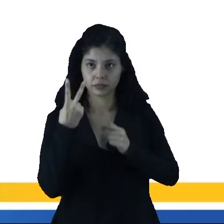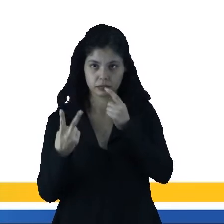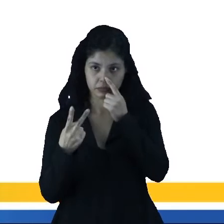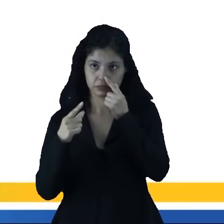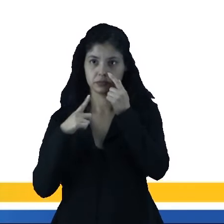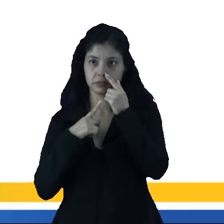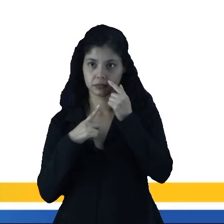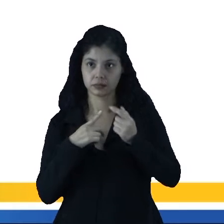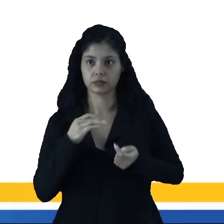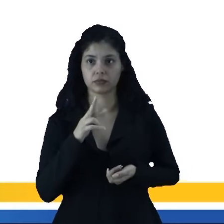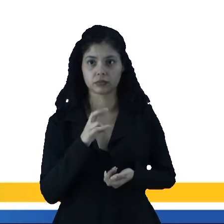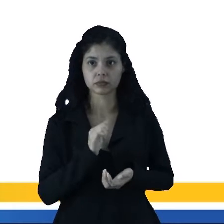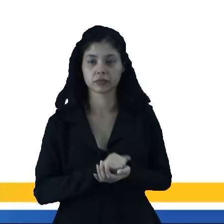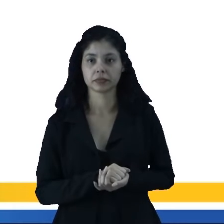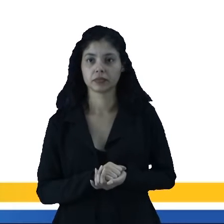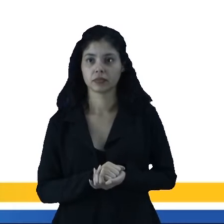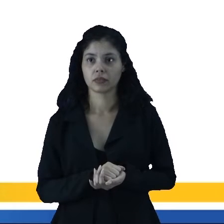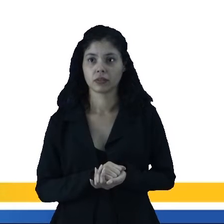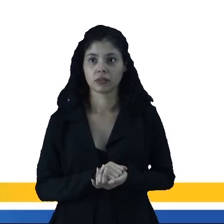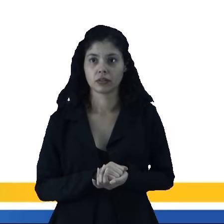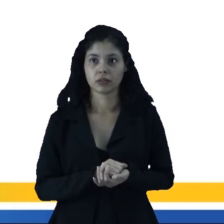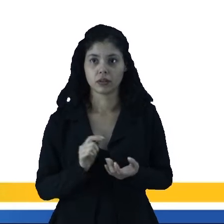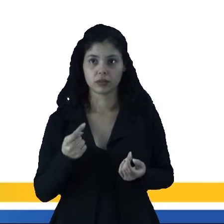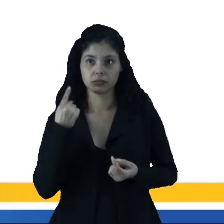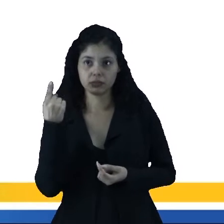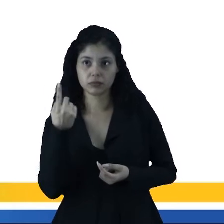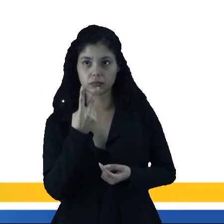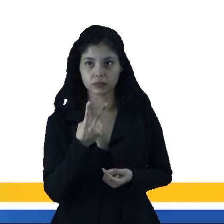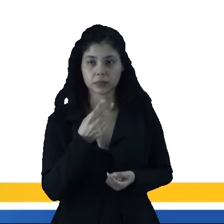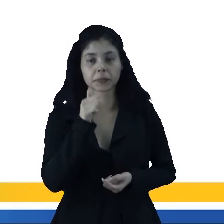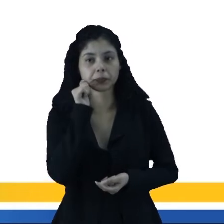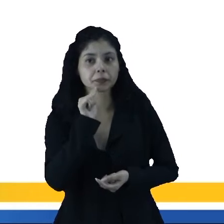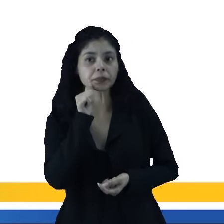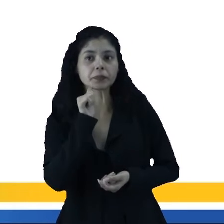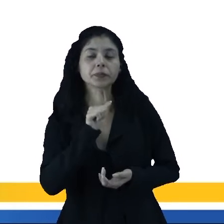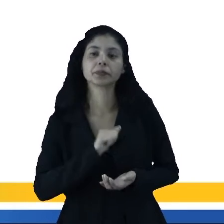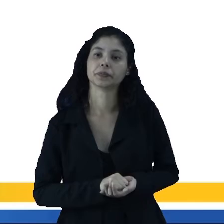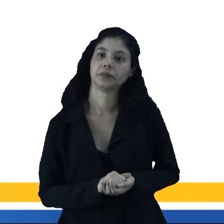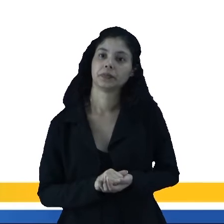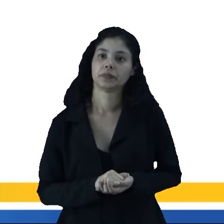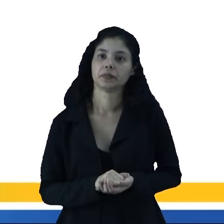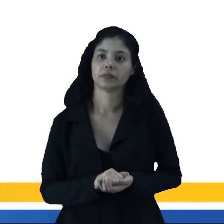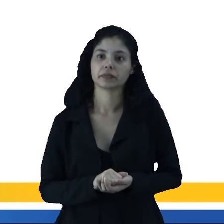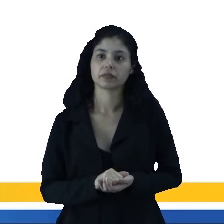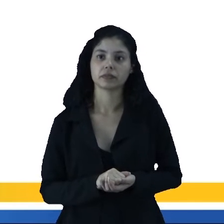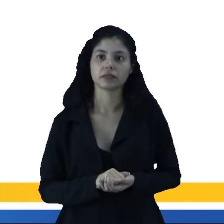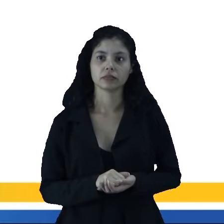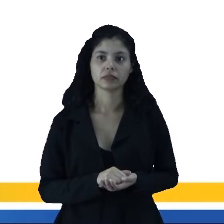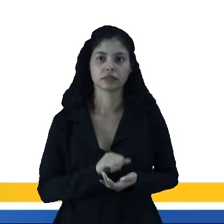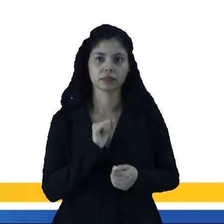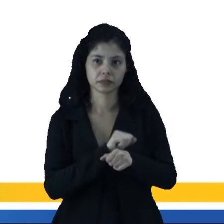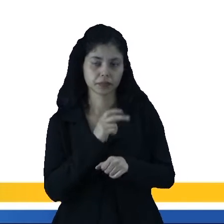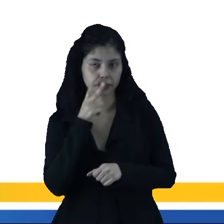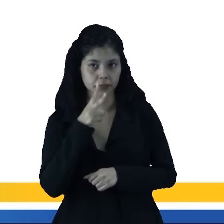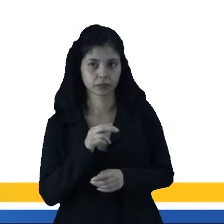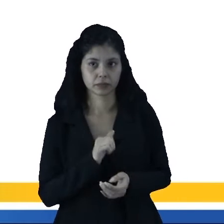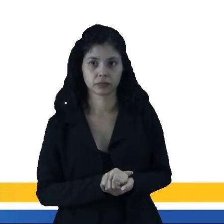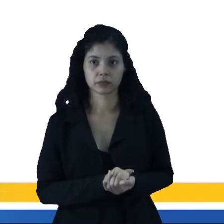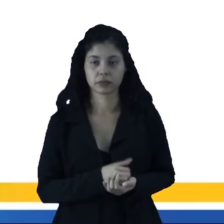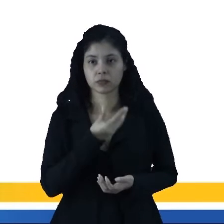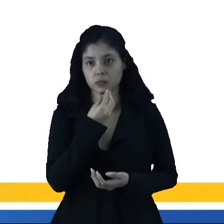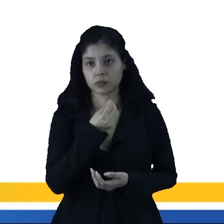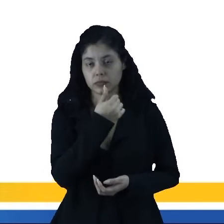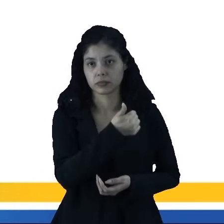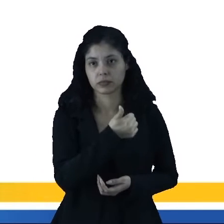são portadoras, então a gente tem o casal cruzamento 1 e 2 mulheres, né? Essa aí até dá para marcar, vamos esperar para ver. E